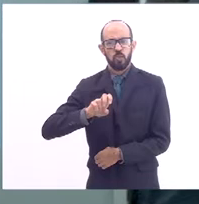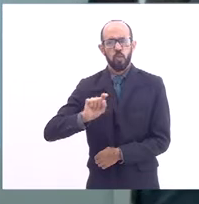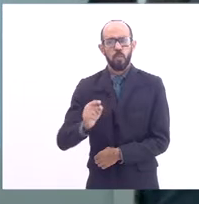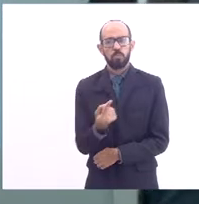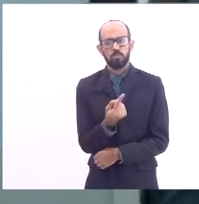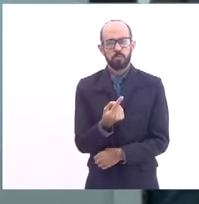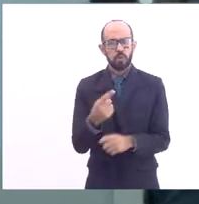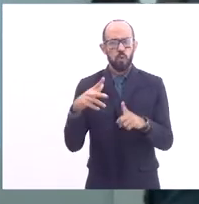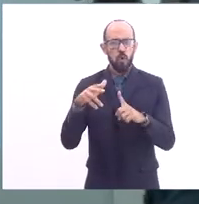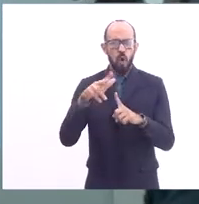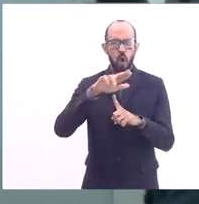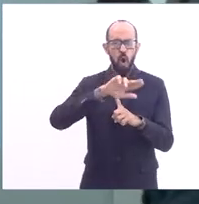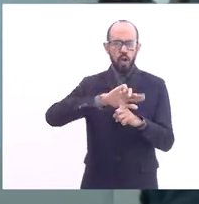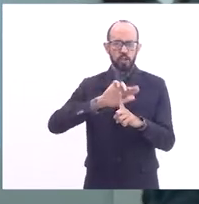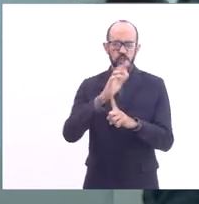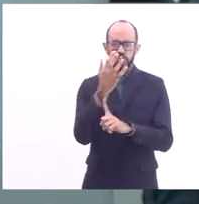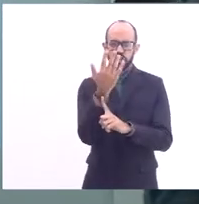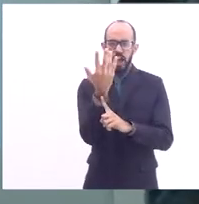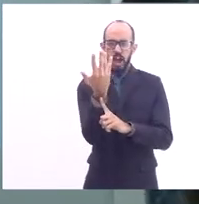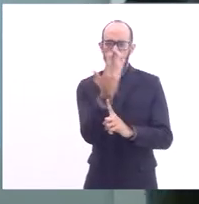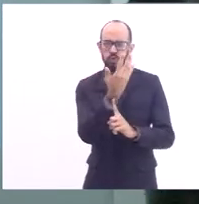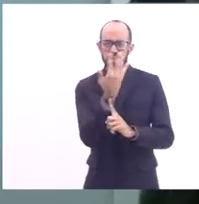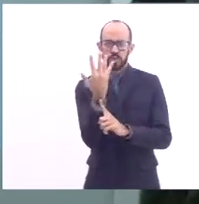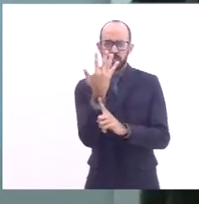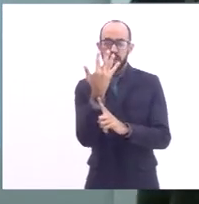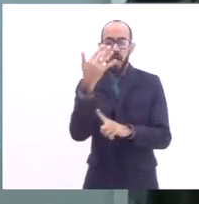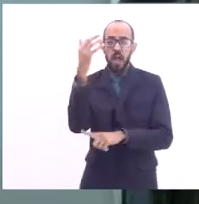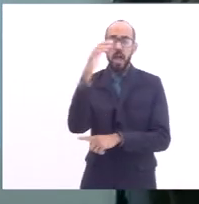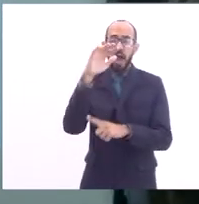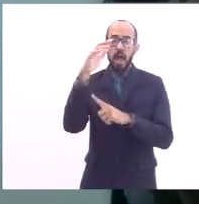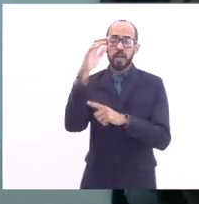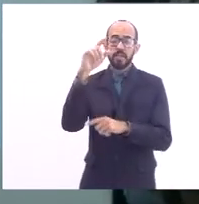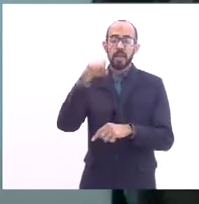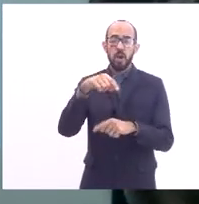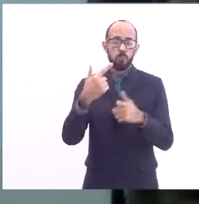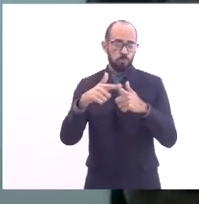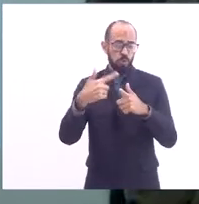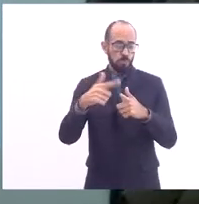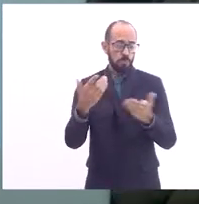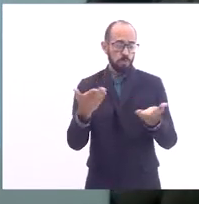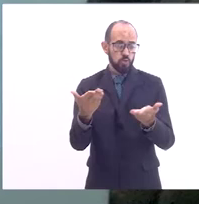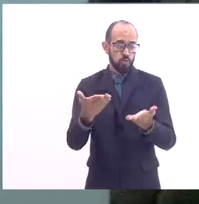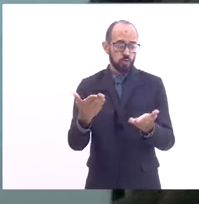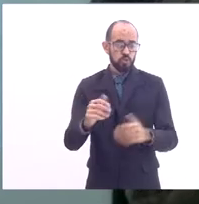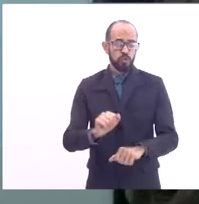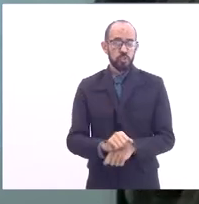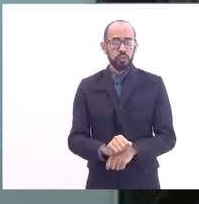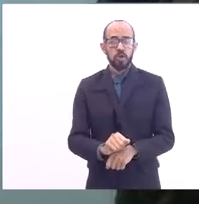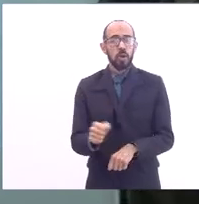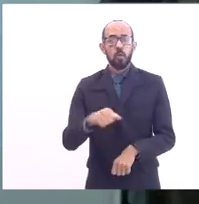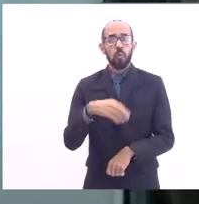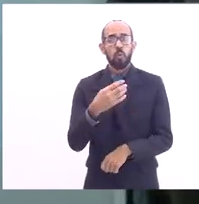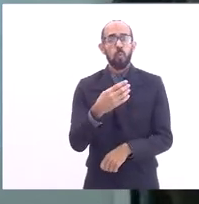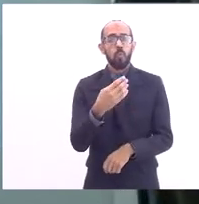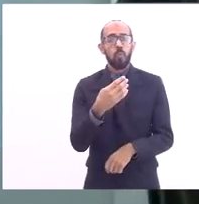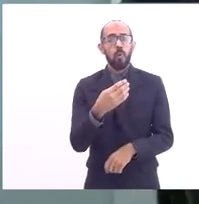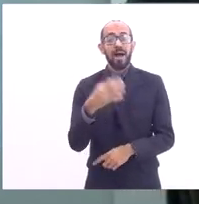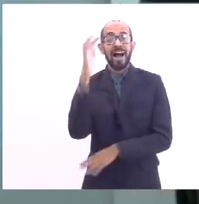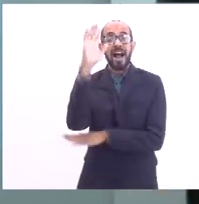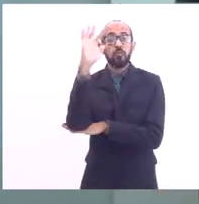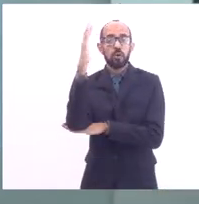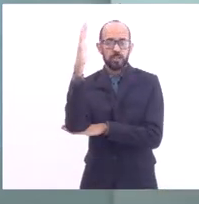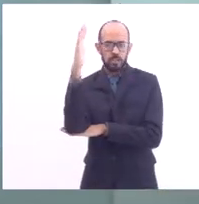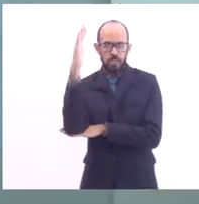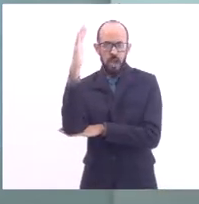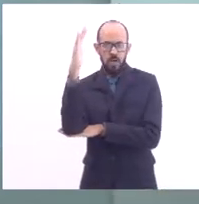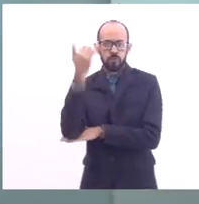495.312 podas de árvore, né? Isso aí é um grande problema que nós temos. 47 mil manutenções preventivas,